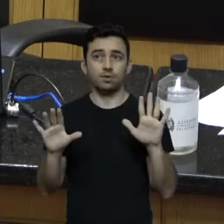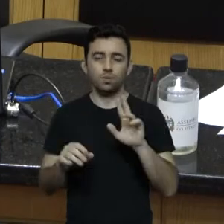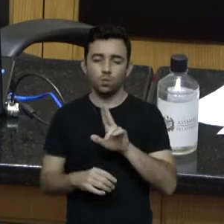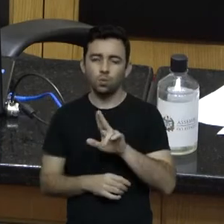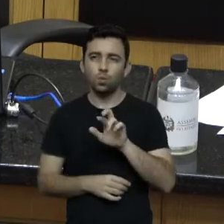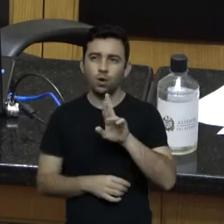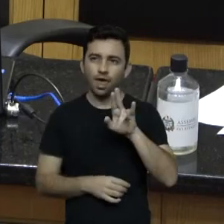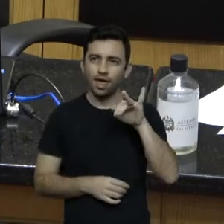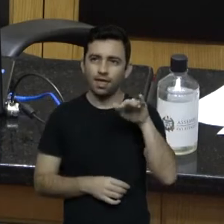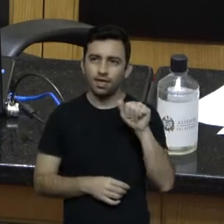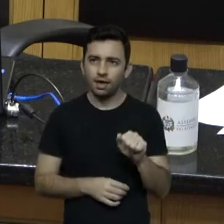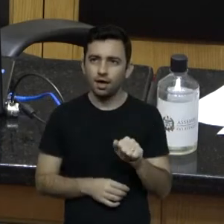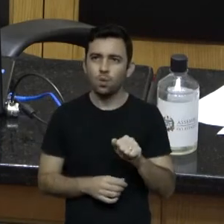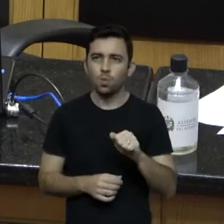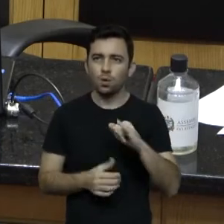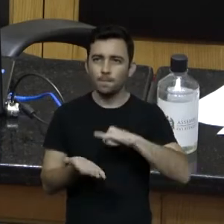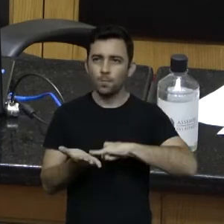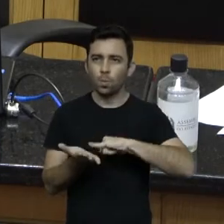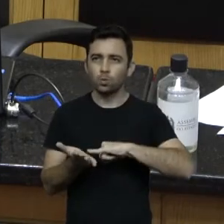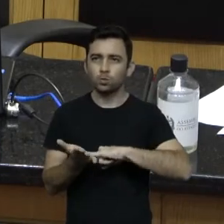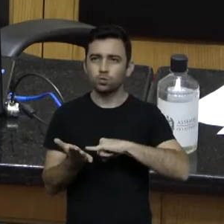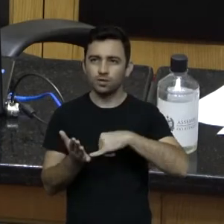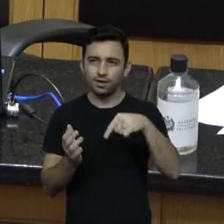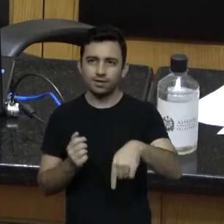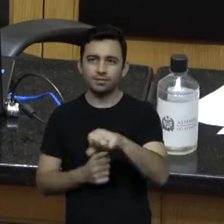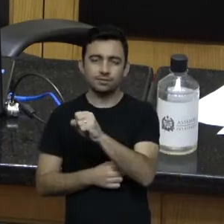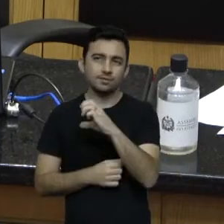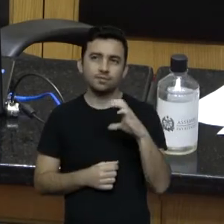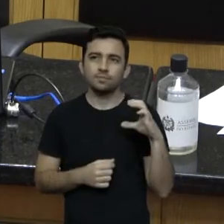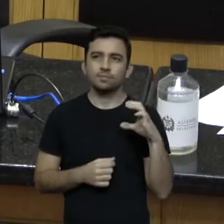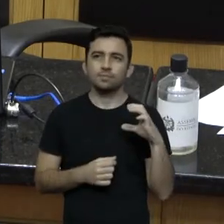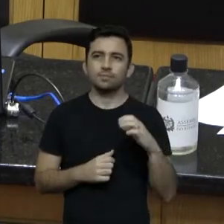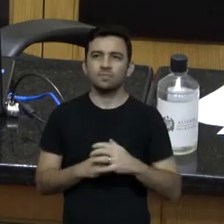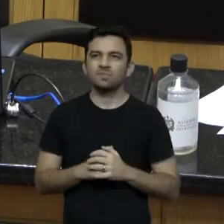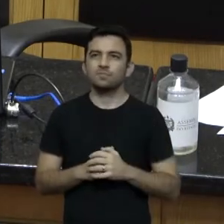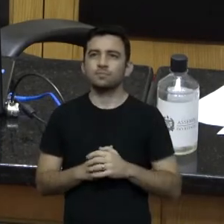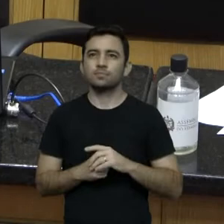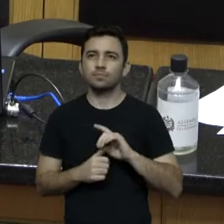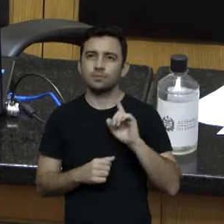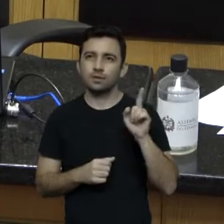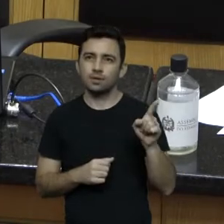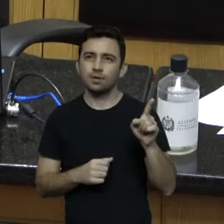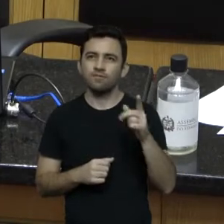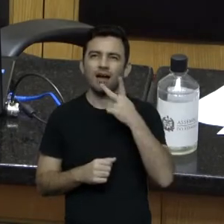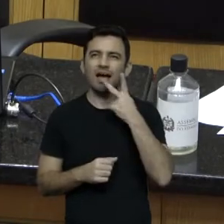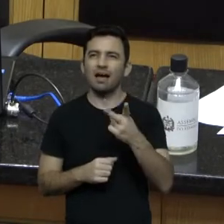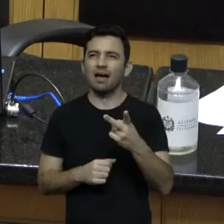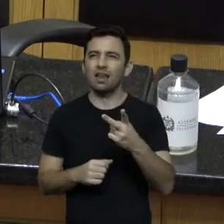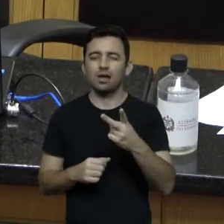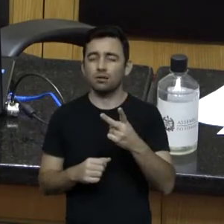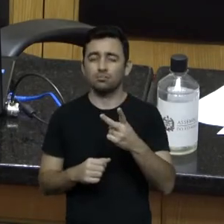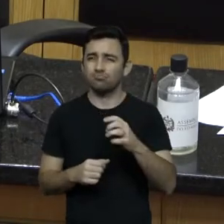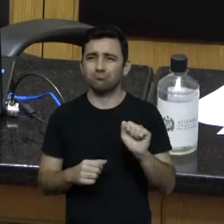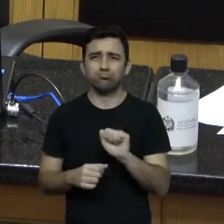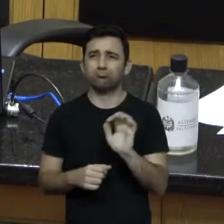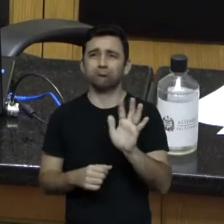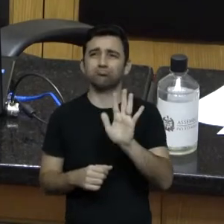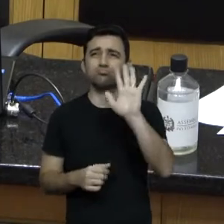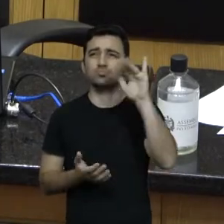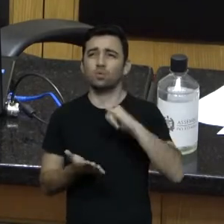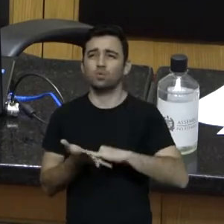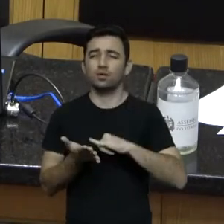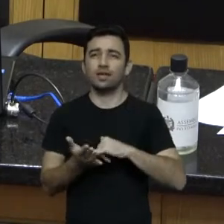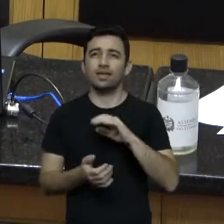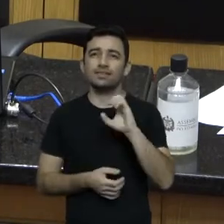ureia o imposto da ureia em Santa Catarina que o deputado nada disso que fala que é uma loucura o imposto